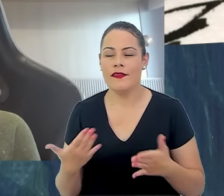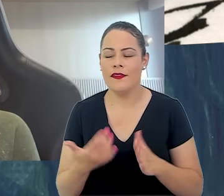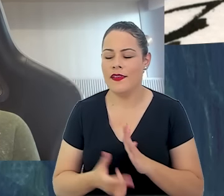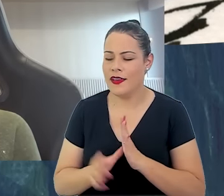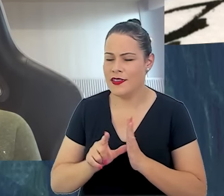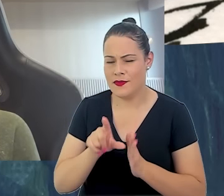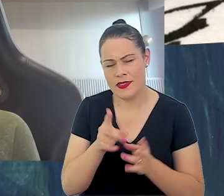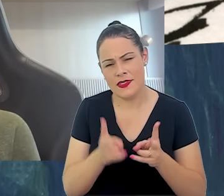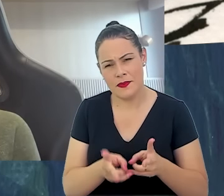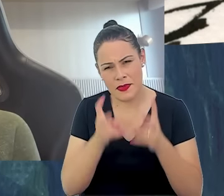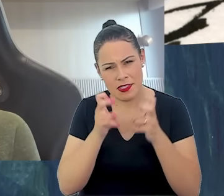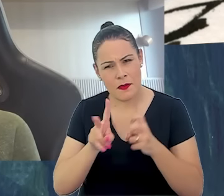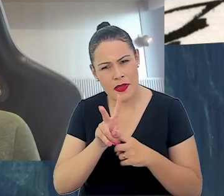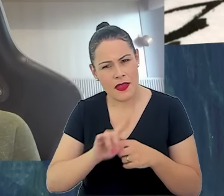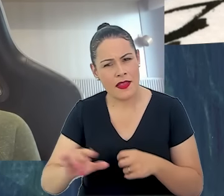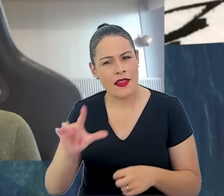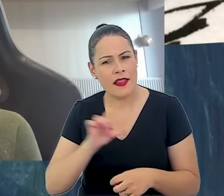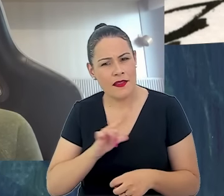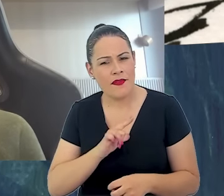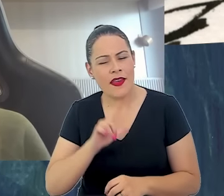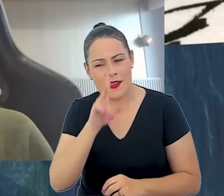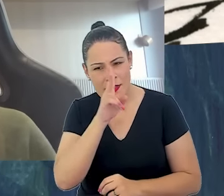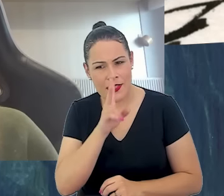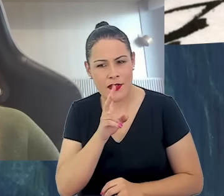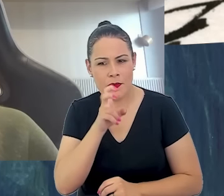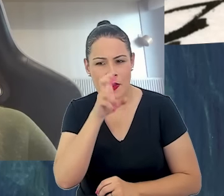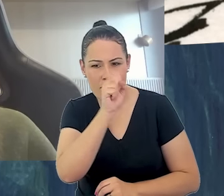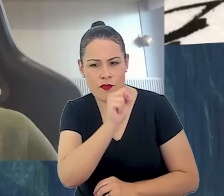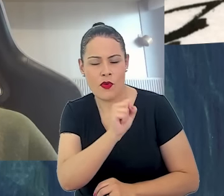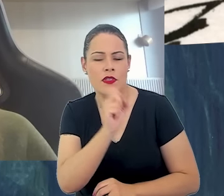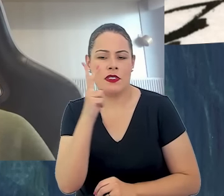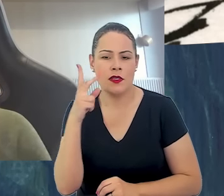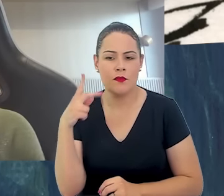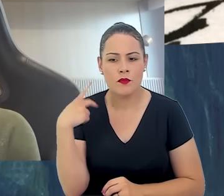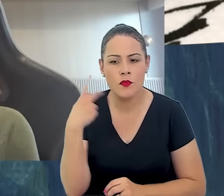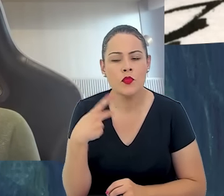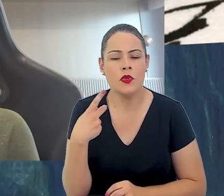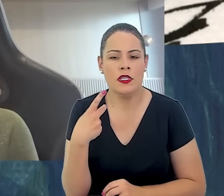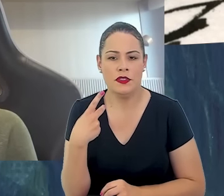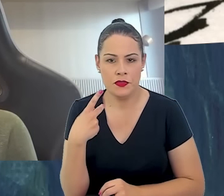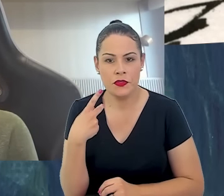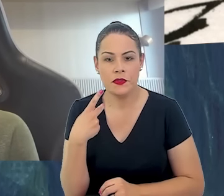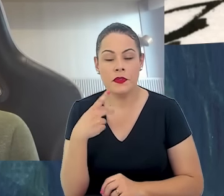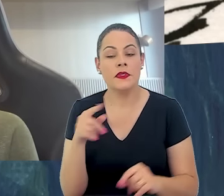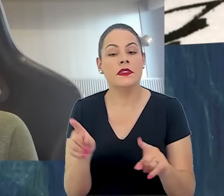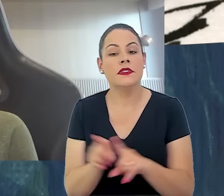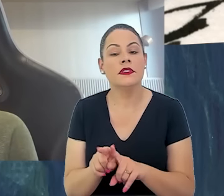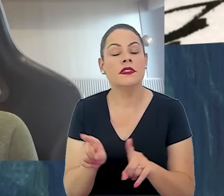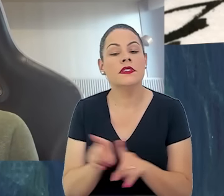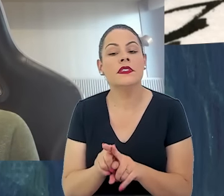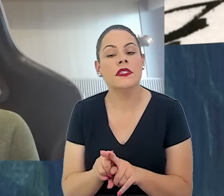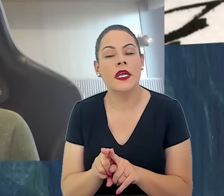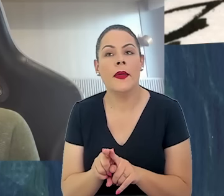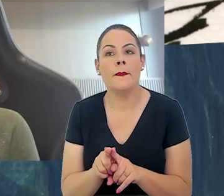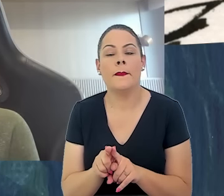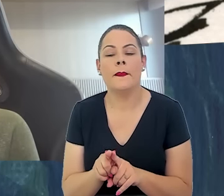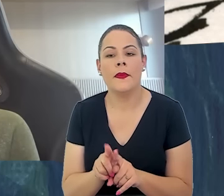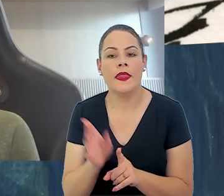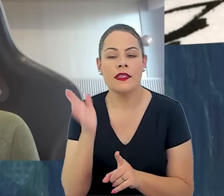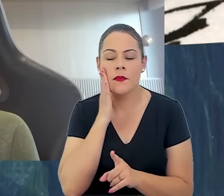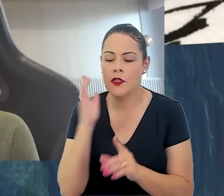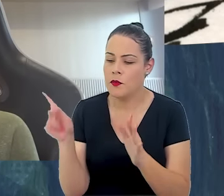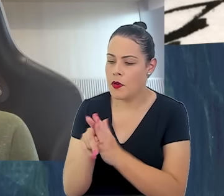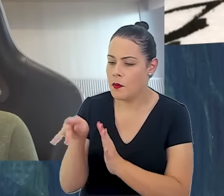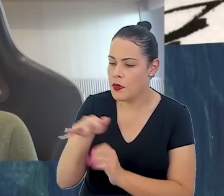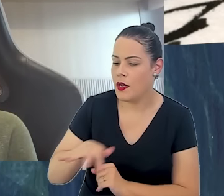o senhor enxerga que haverá força política, né? E também o